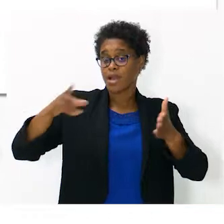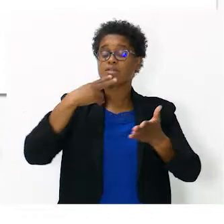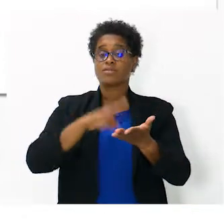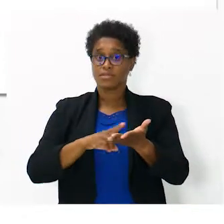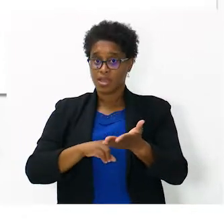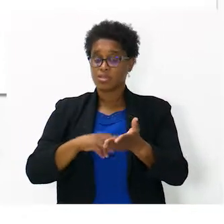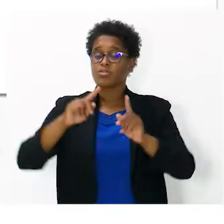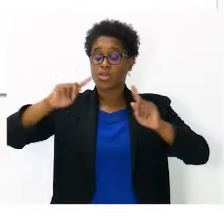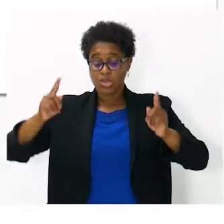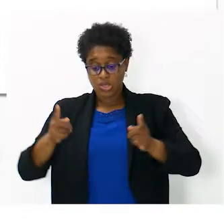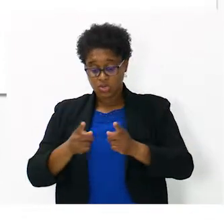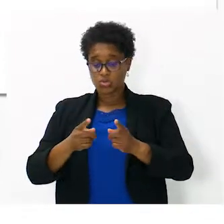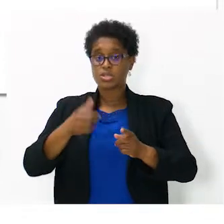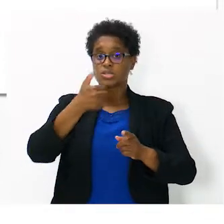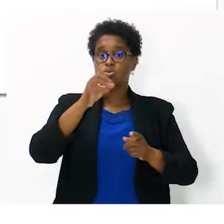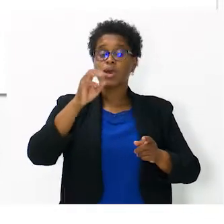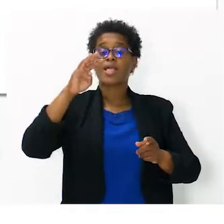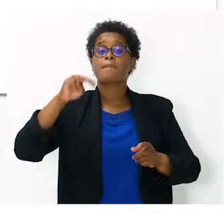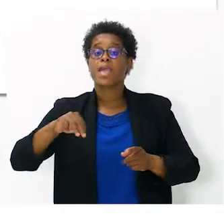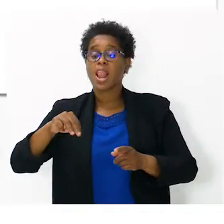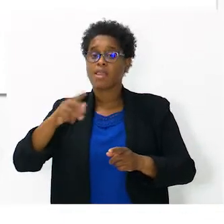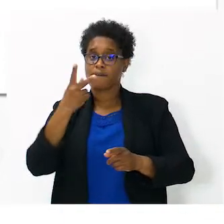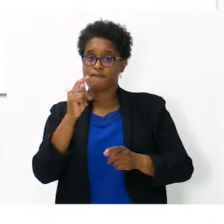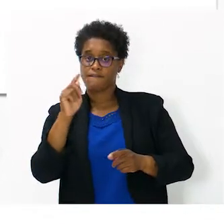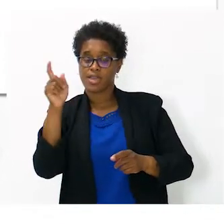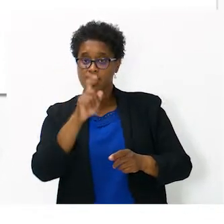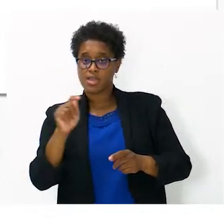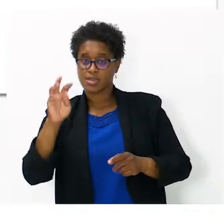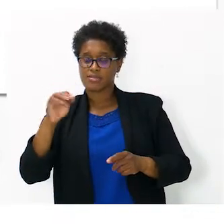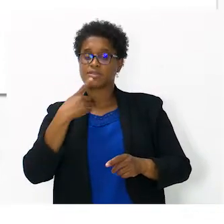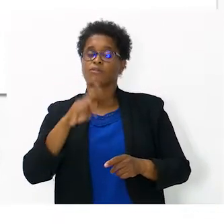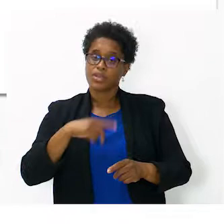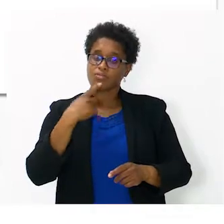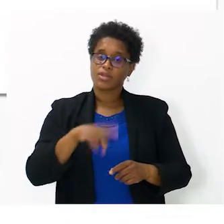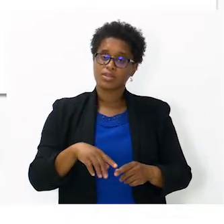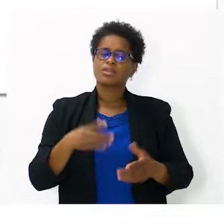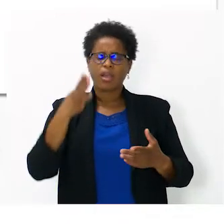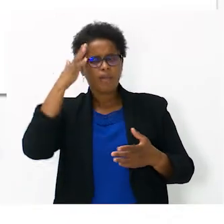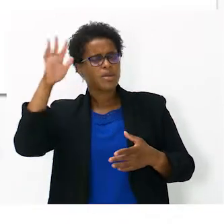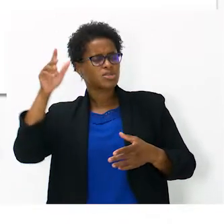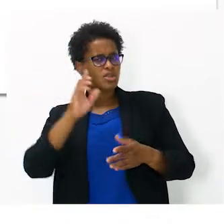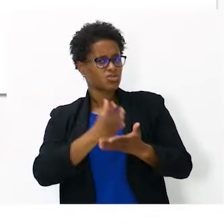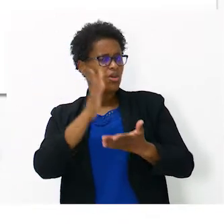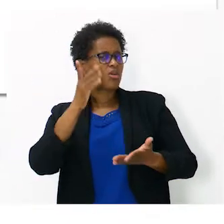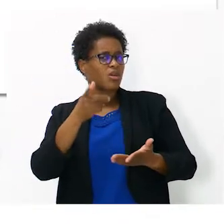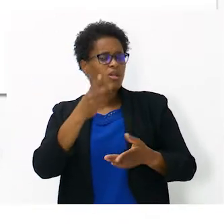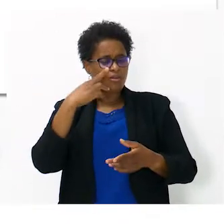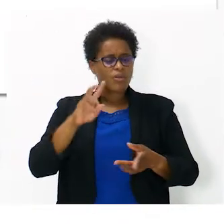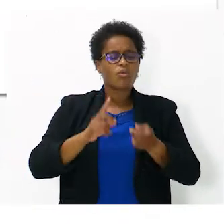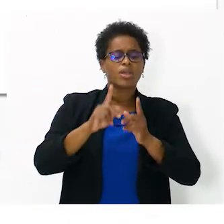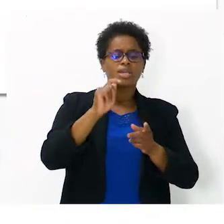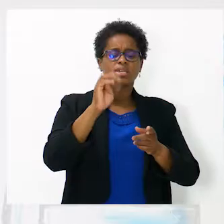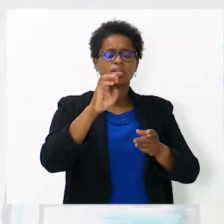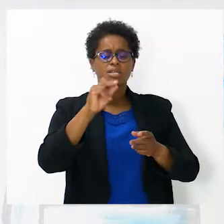real foi reduzido 50.000 vezes. Imaginem só. Vamos ver o que significa